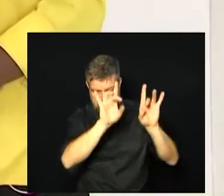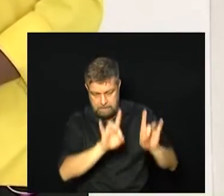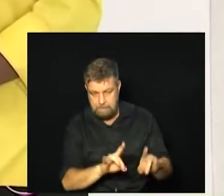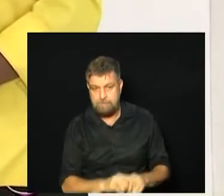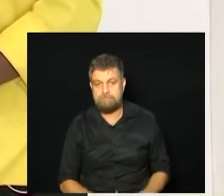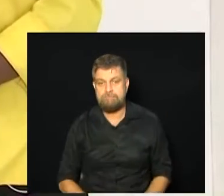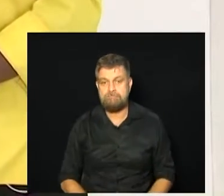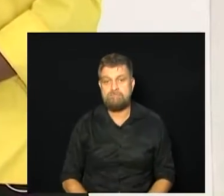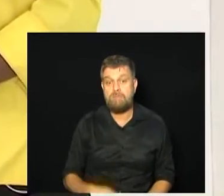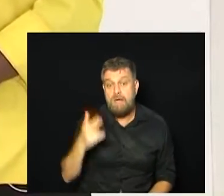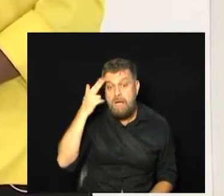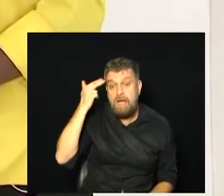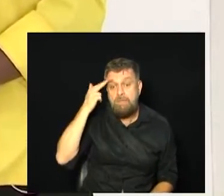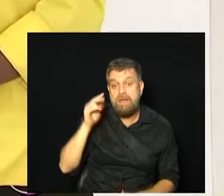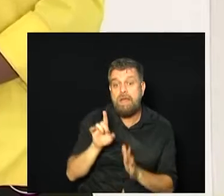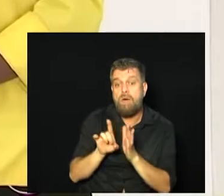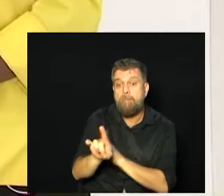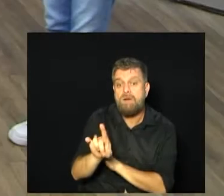não, Gabriel.